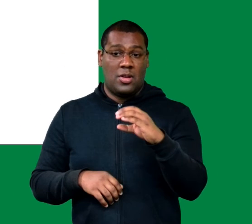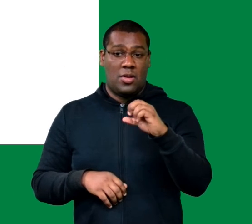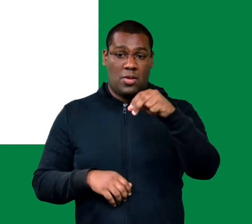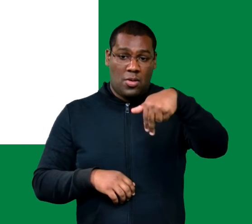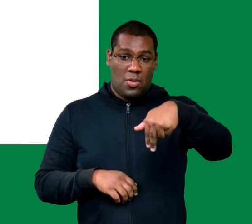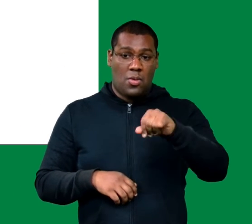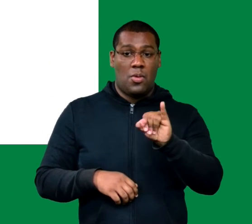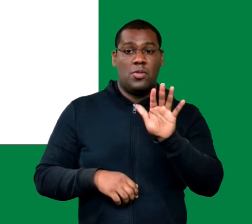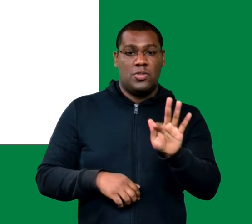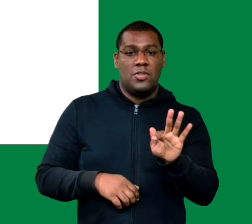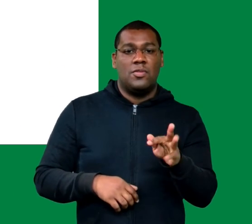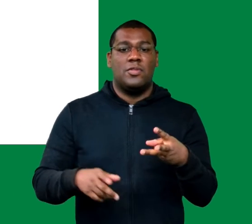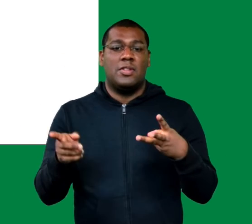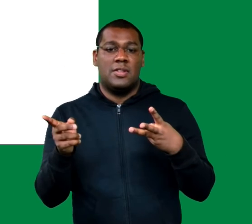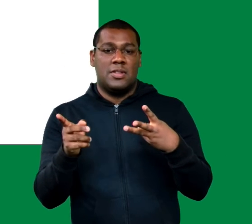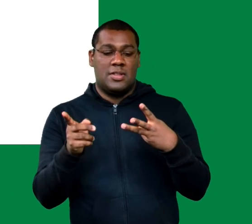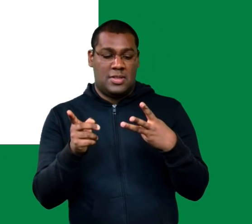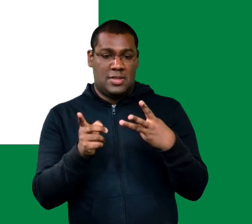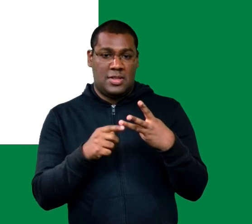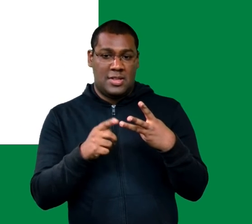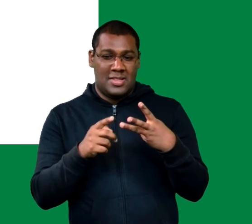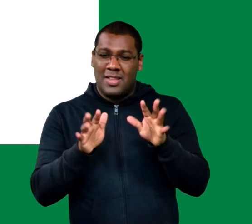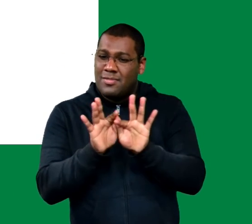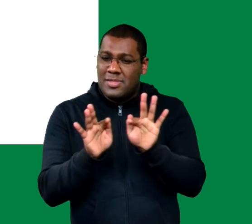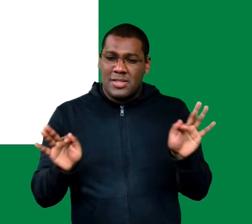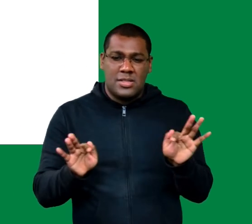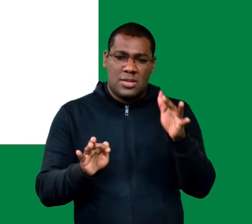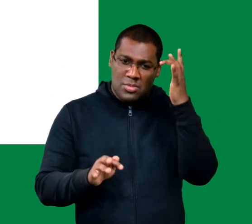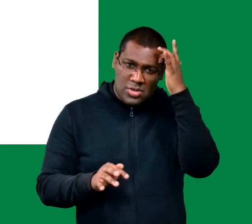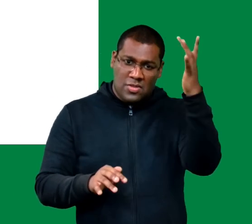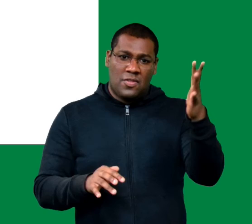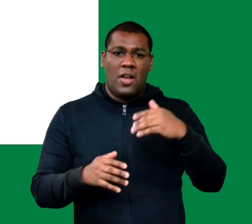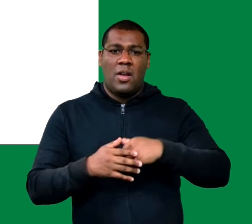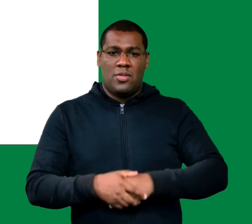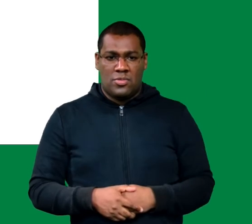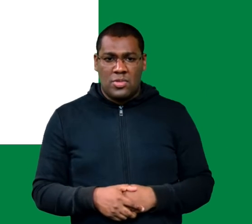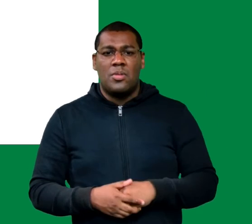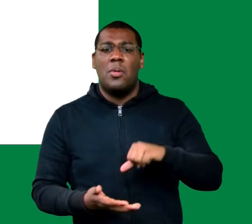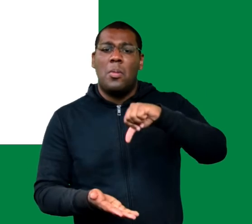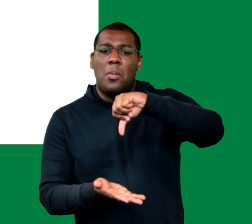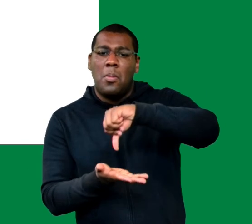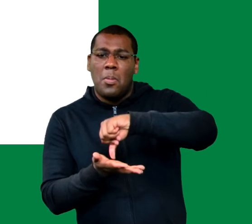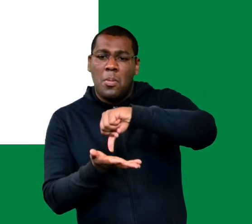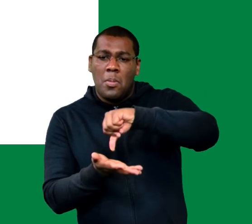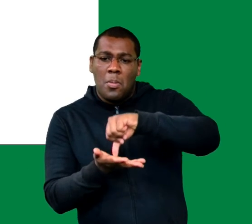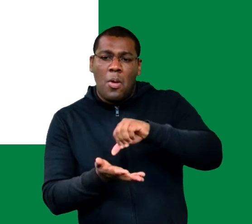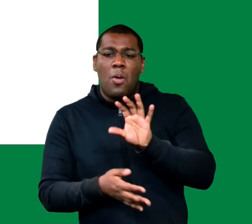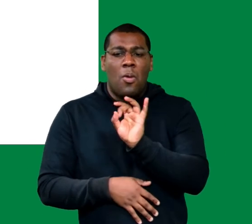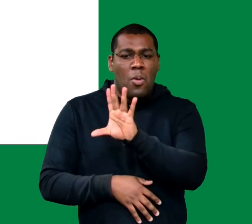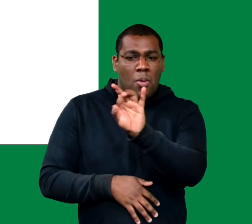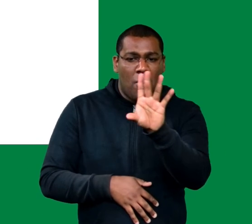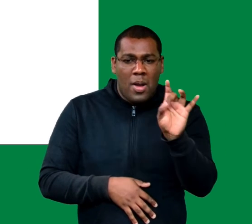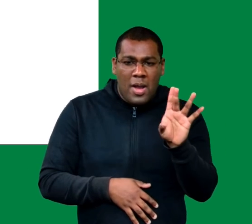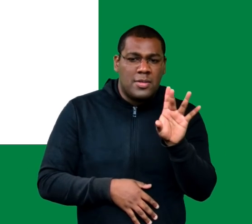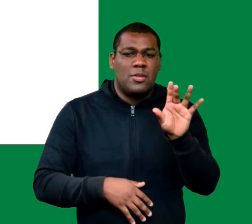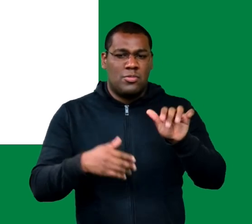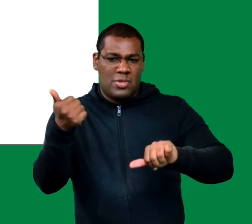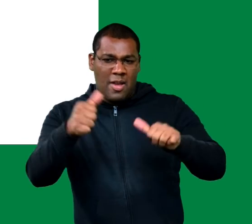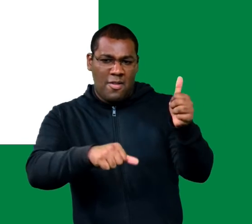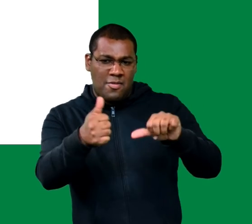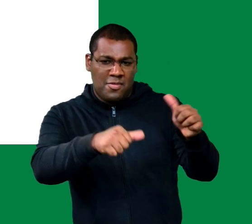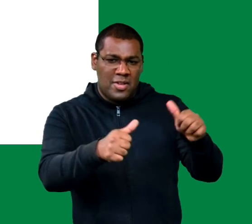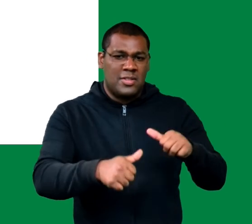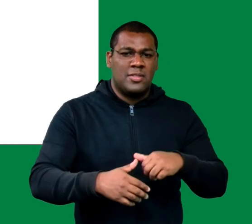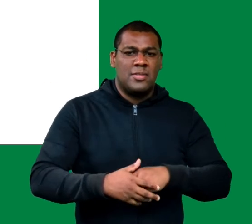Essa terceira fase é uma fase mais simples de parametrização por campos. Aqui vão ser identificados cada campi